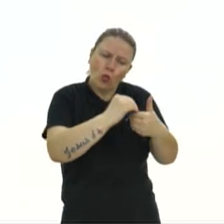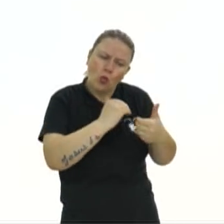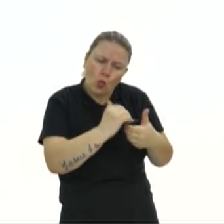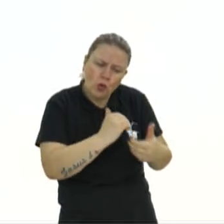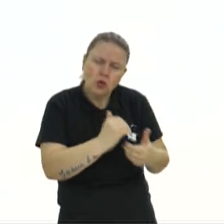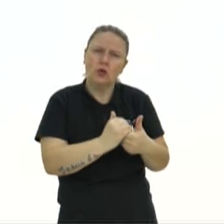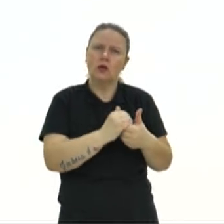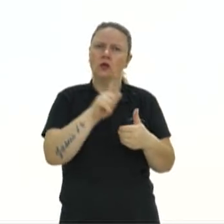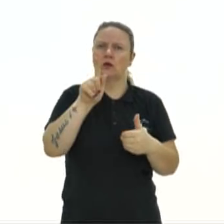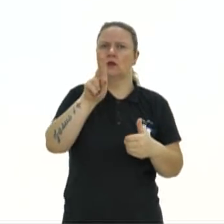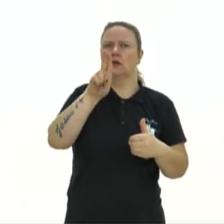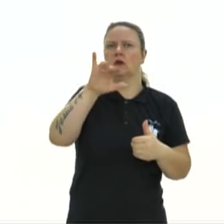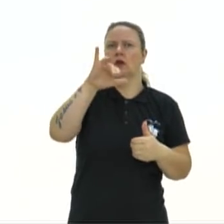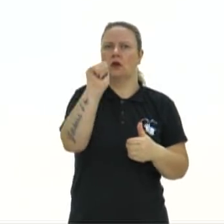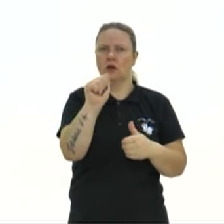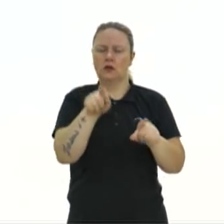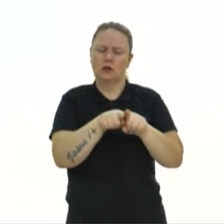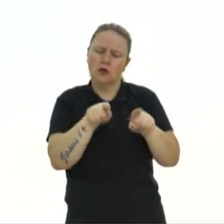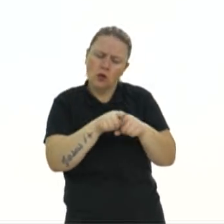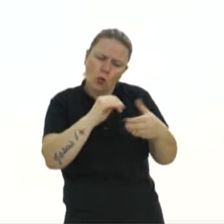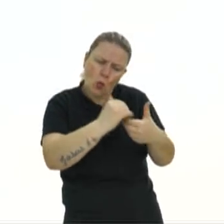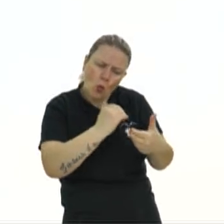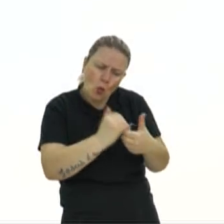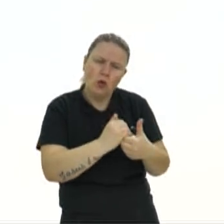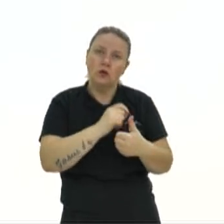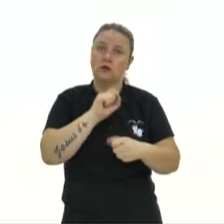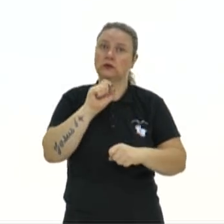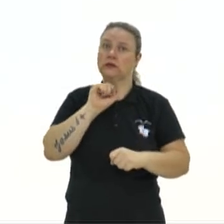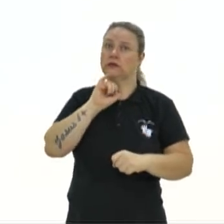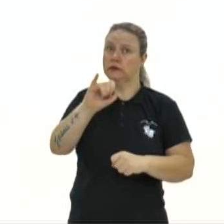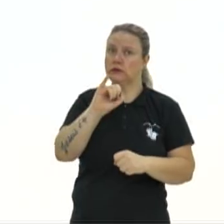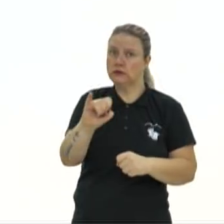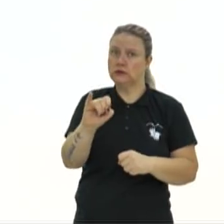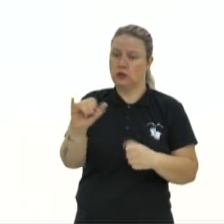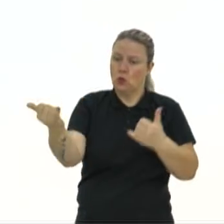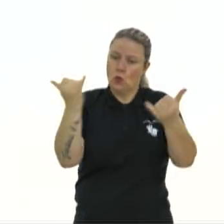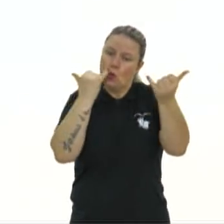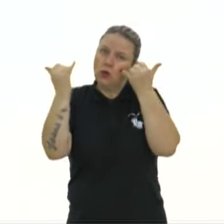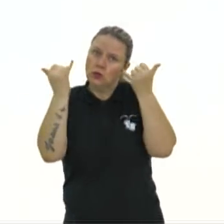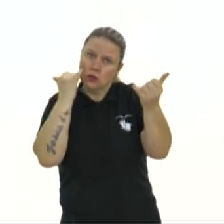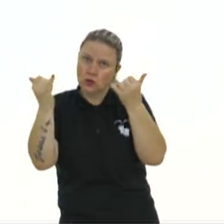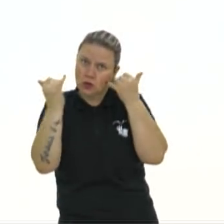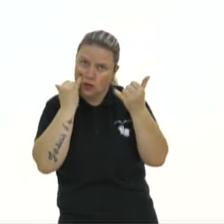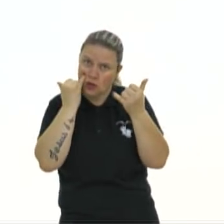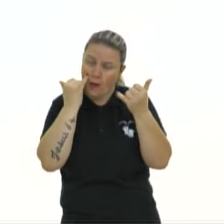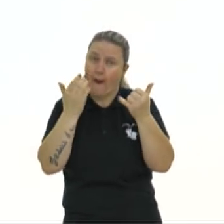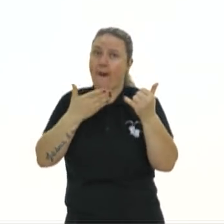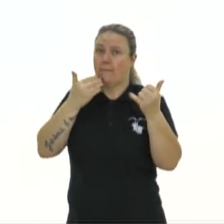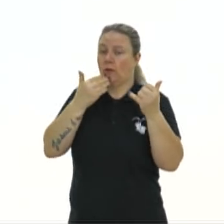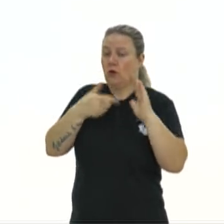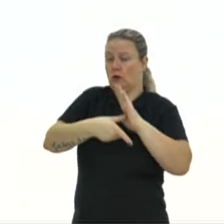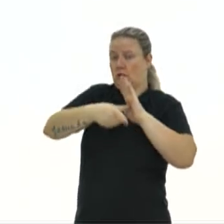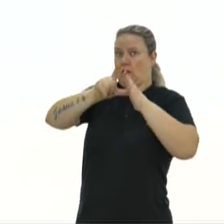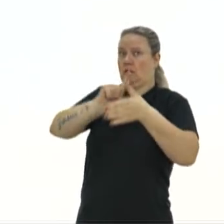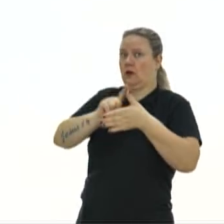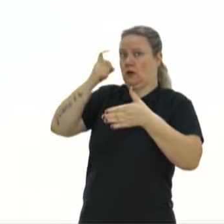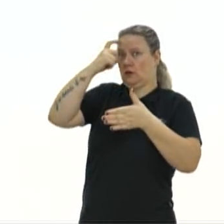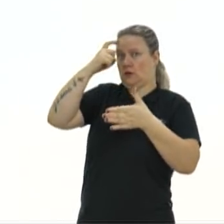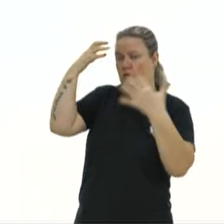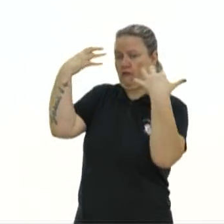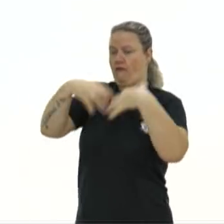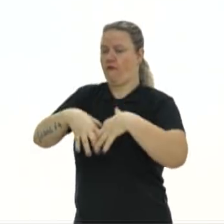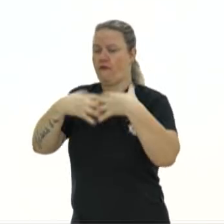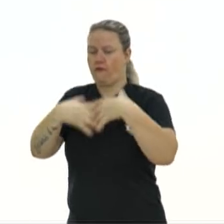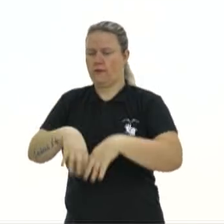sobre esse fenômeno. Quando receber uma notícia, tome algumas precauções e reflita. 1. Pare